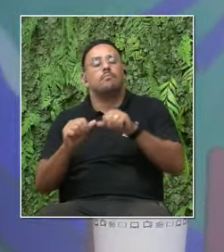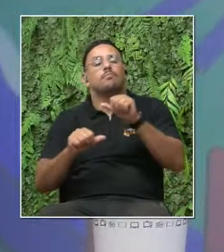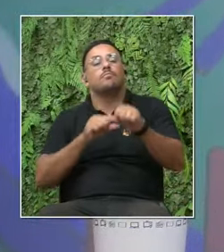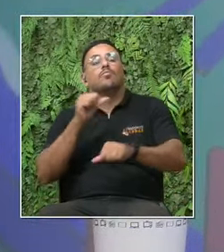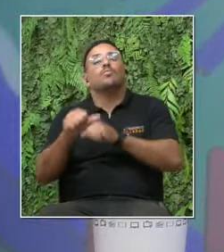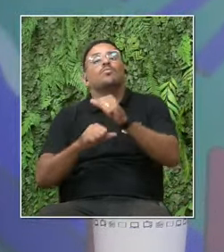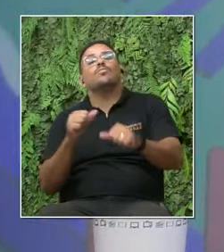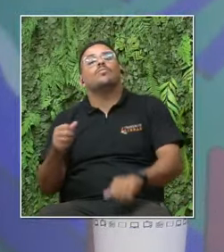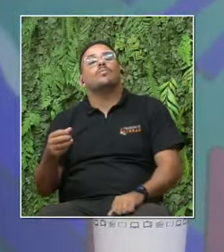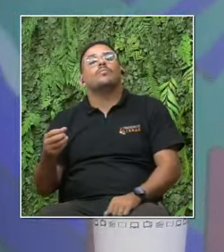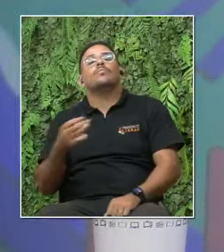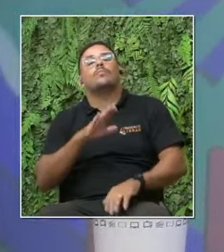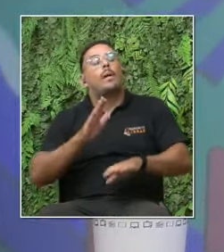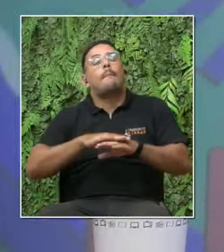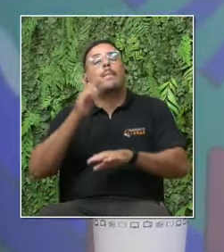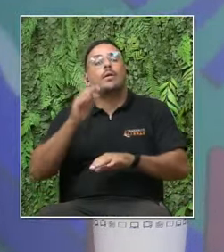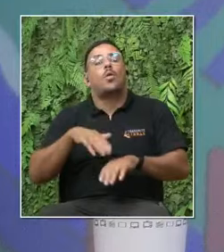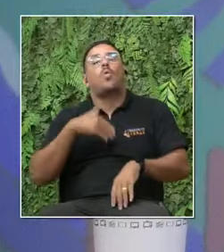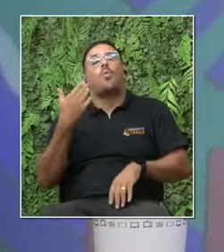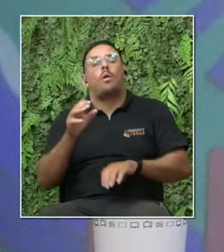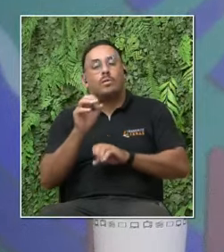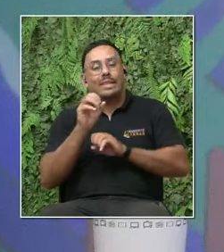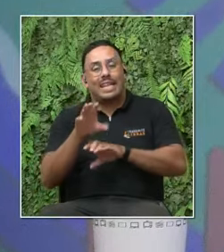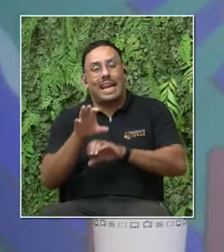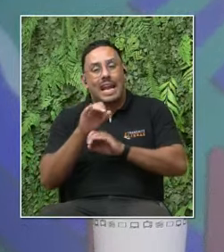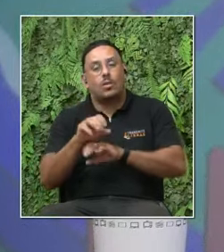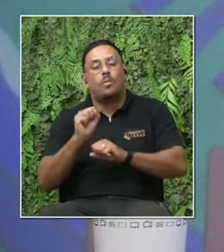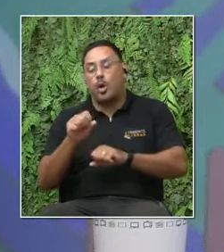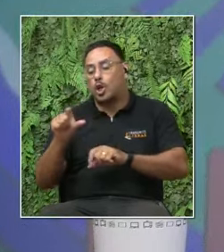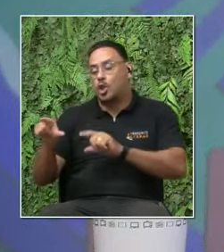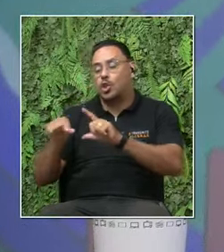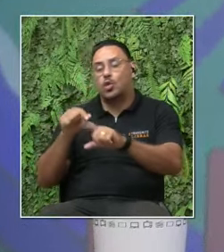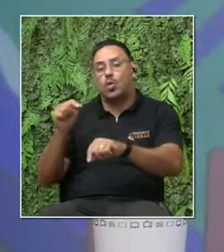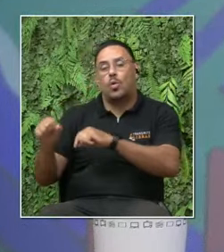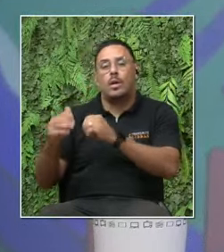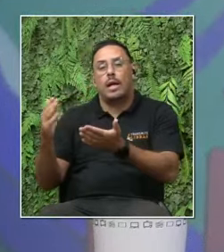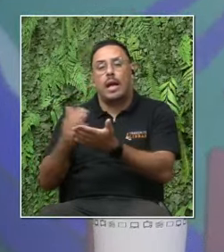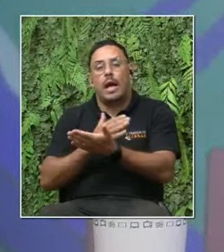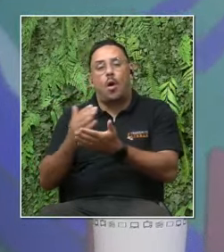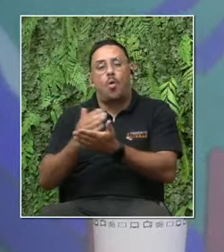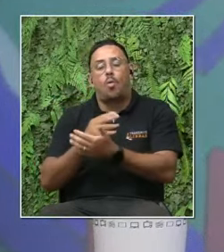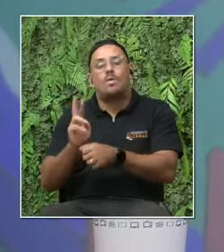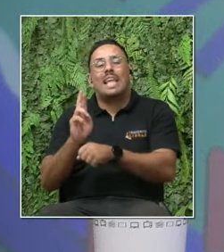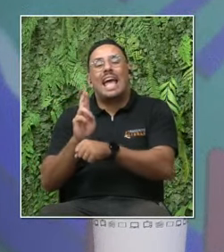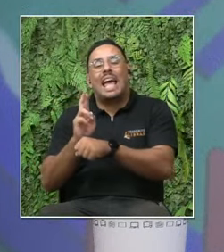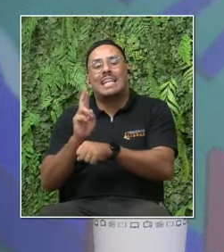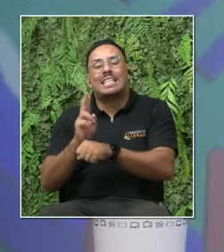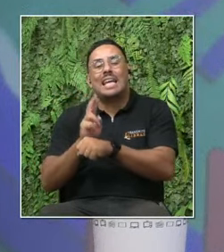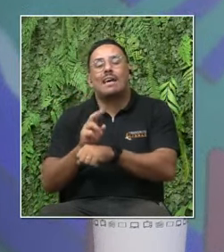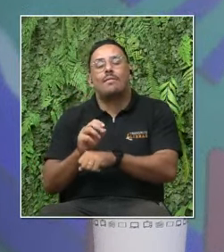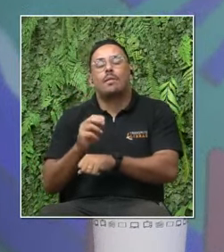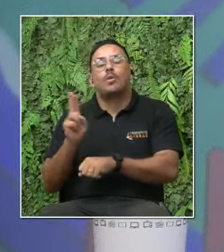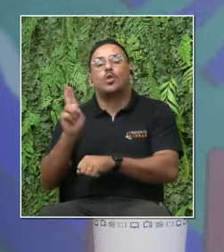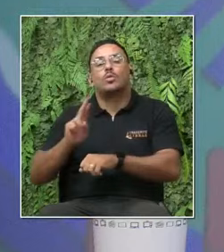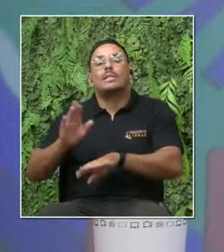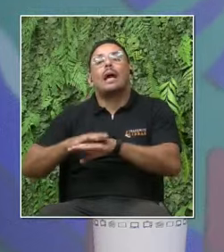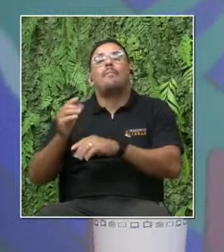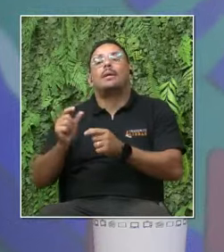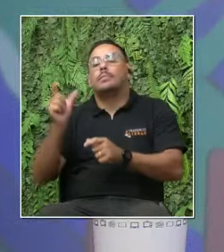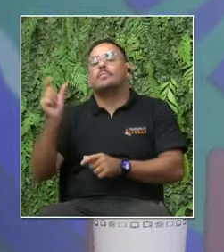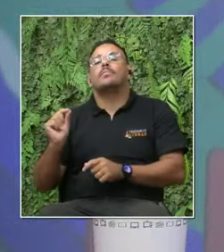jogo Qual time qual treinador tem opções que podem ser mais úteis quem tá mais bem